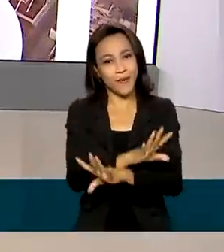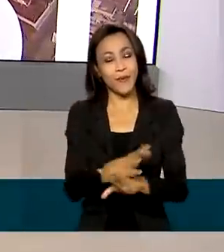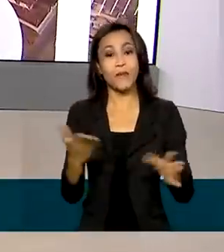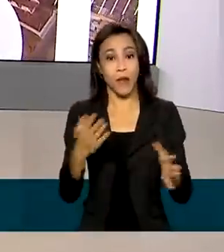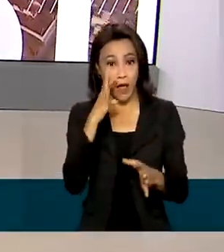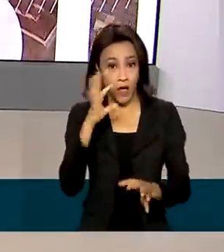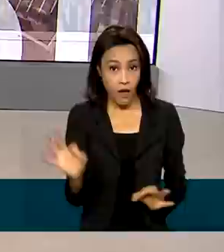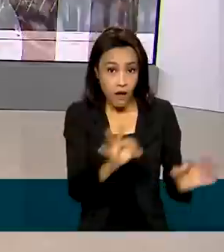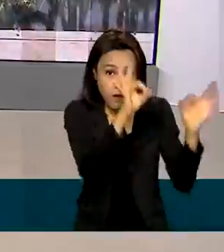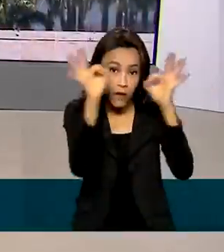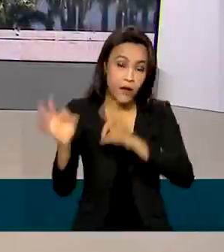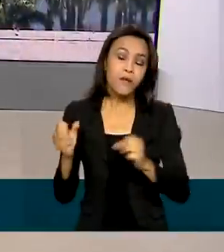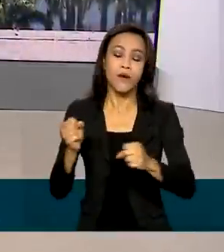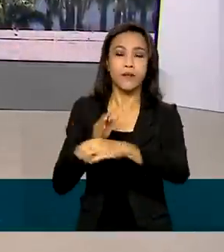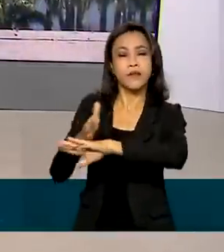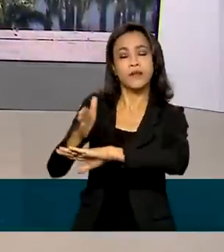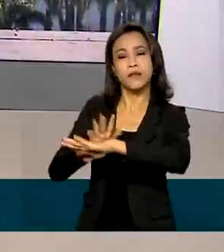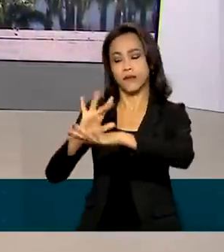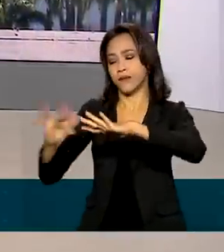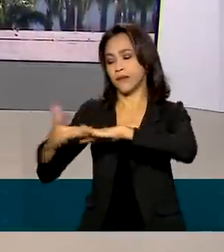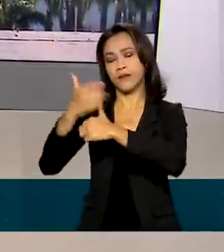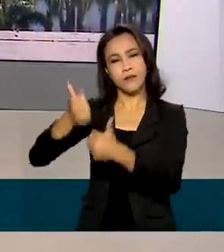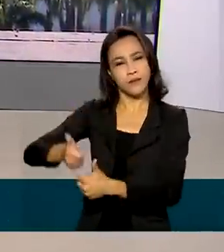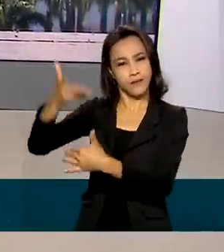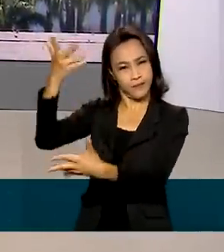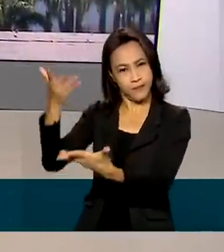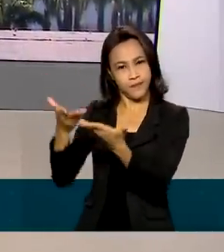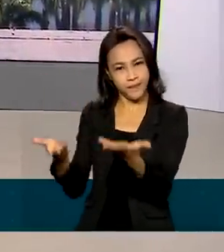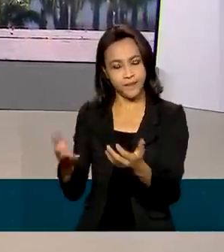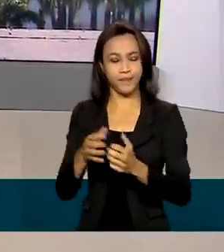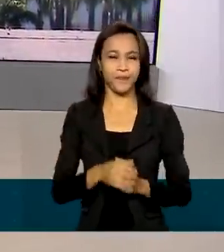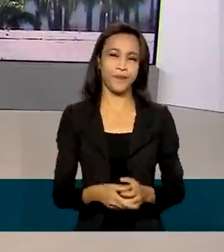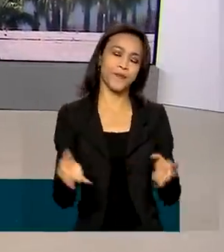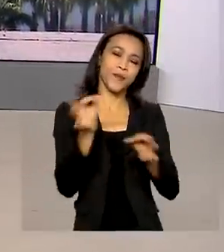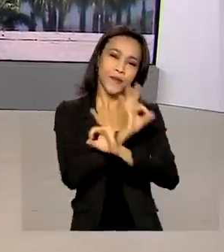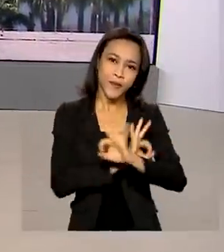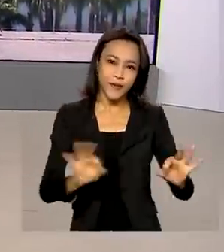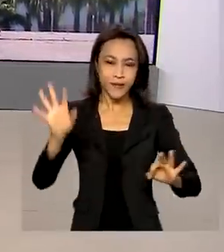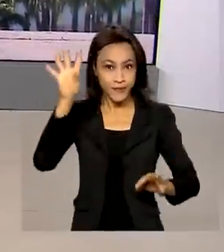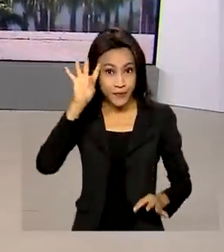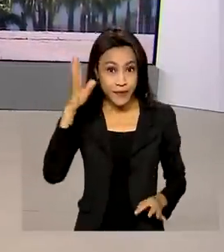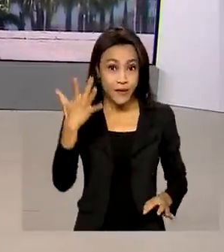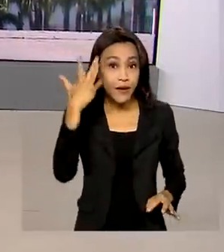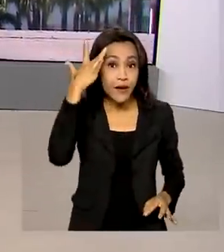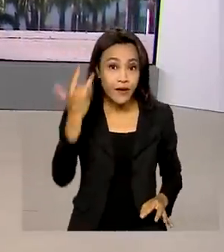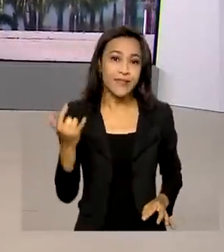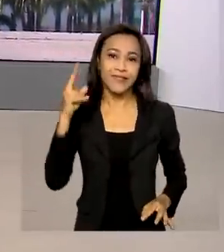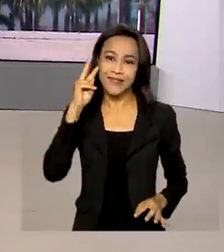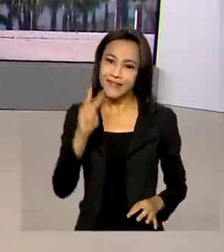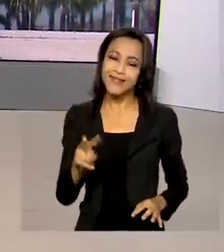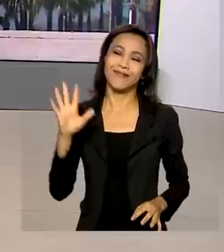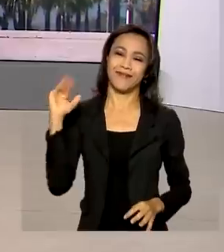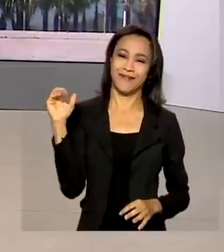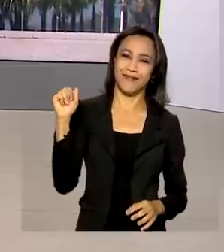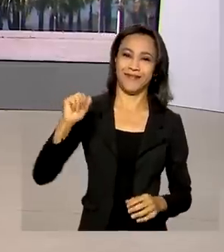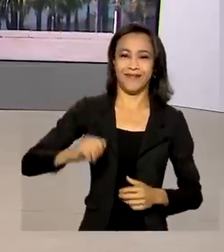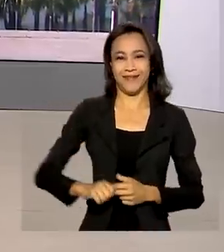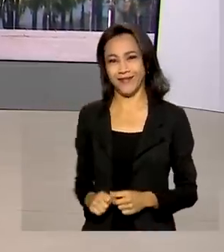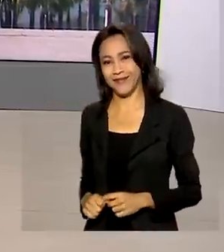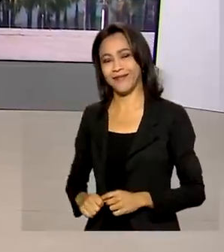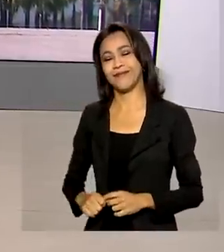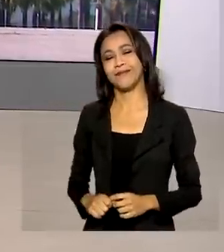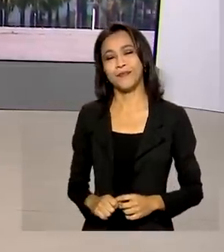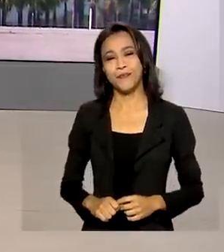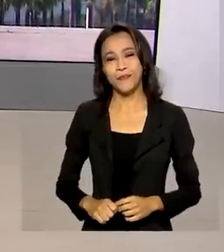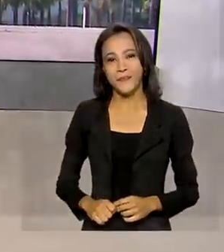rever as reportagens Acesse as redes sociais da TV Brasil uma ótima quarta-feira para você nos vemos amanhã até lá tchau